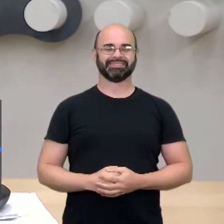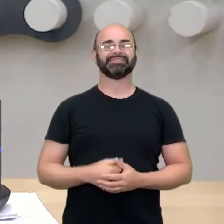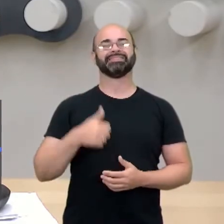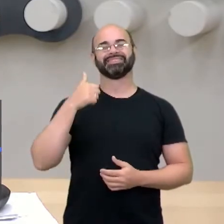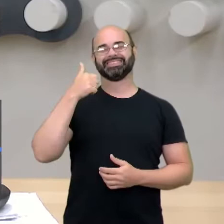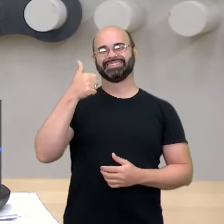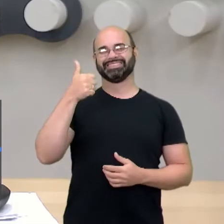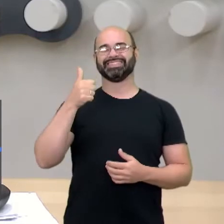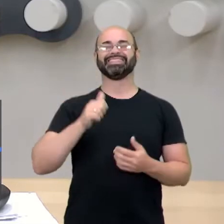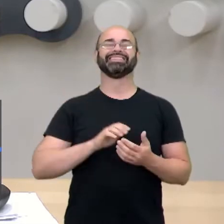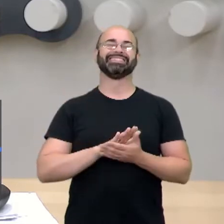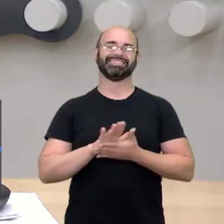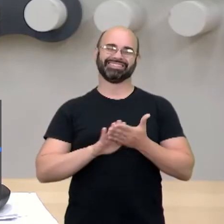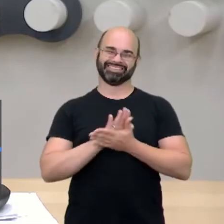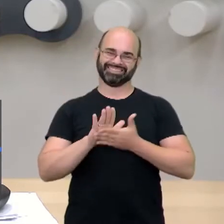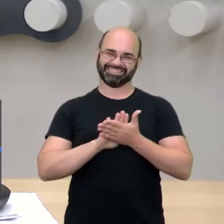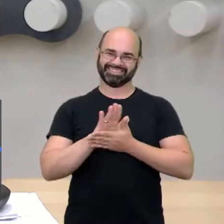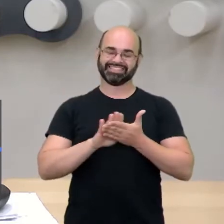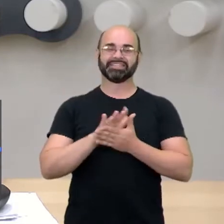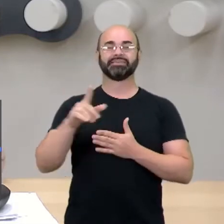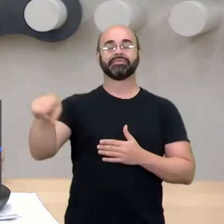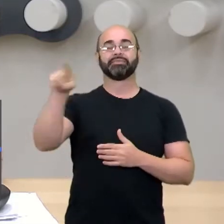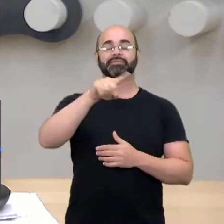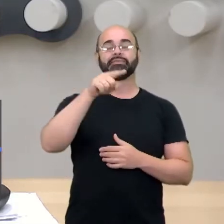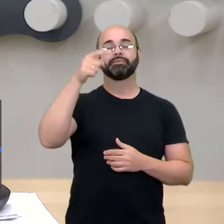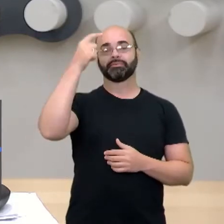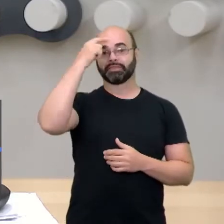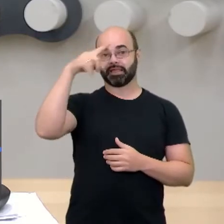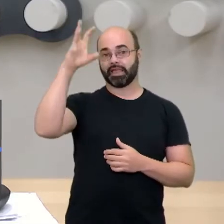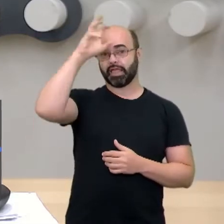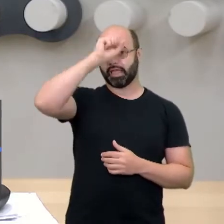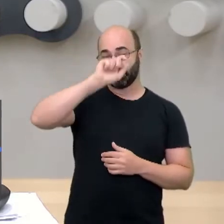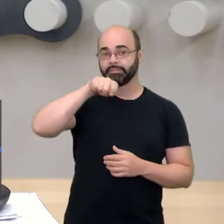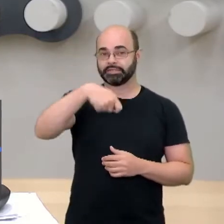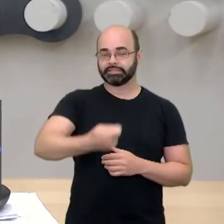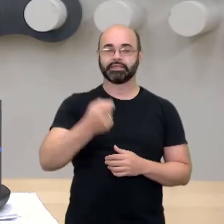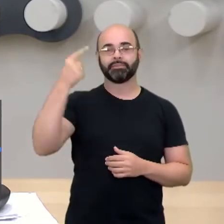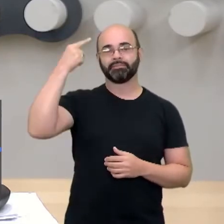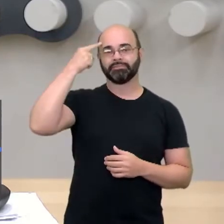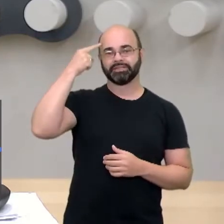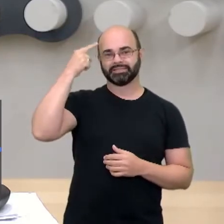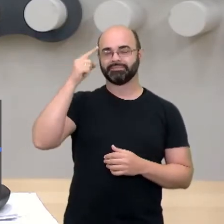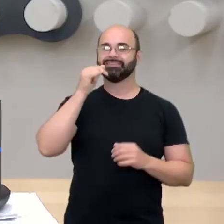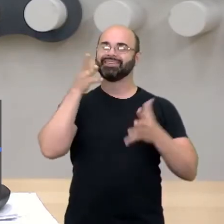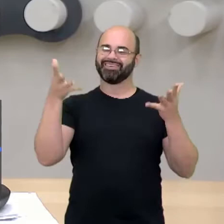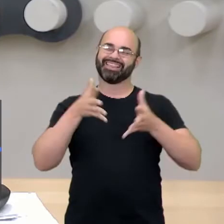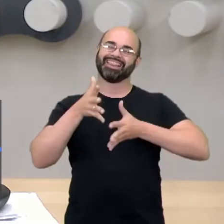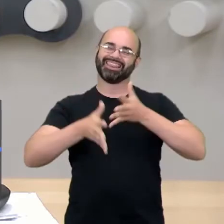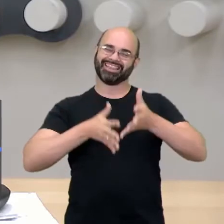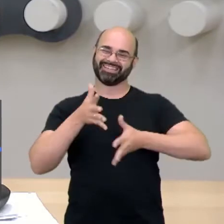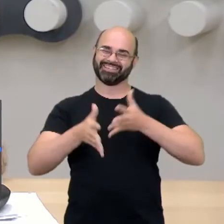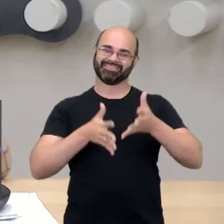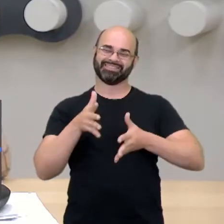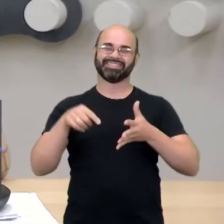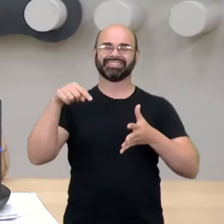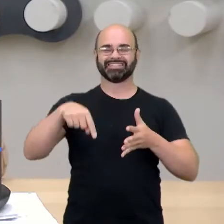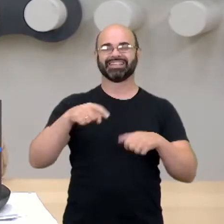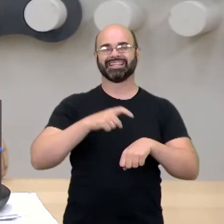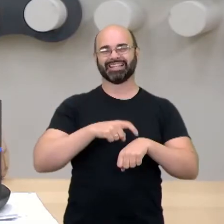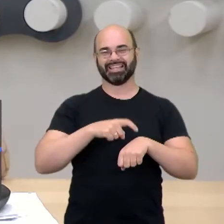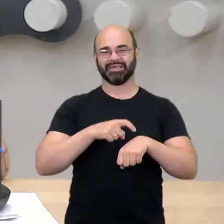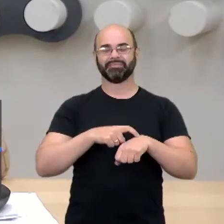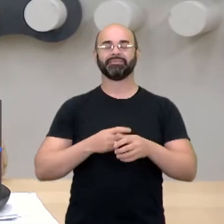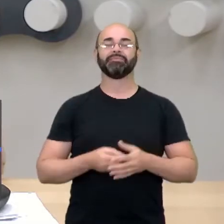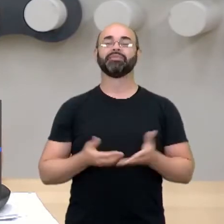já peguei Obrigado André Espero que o pessoal aí tenha pego também a gente tem o nosso momento libras né nas nossas aulas desse